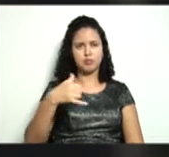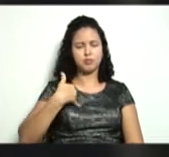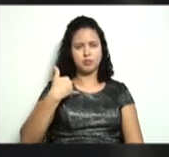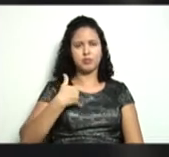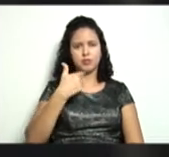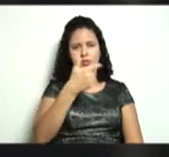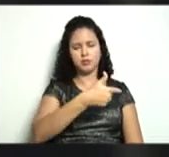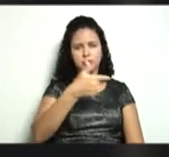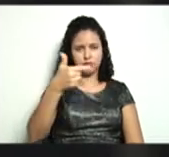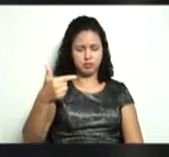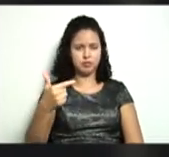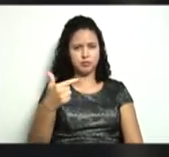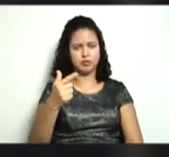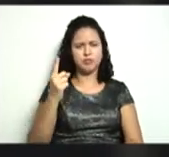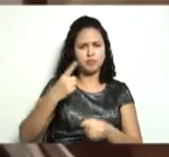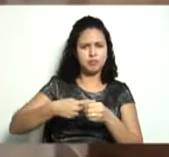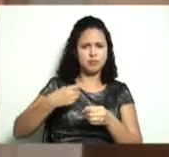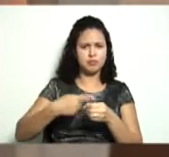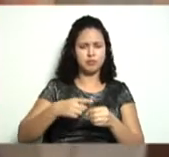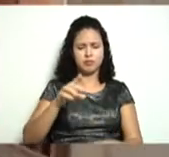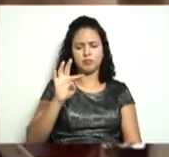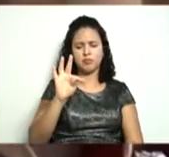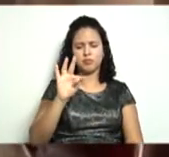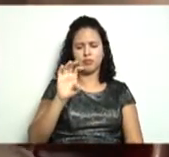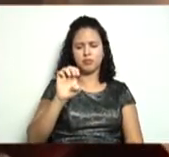Linha Gamela, interior de Teutônio.